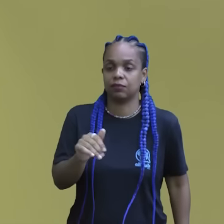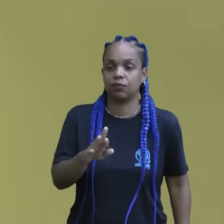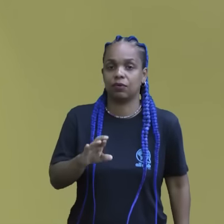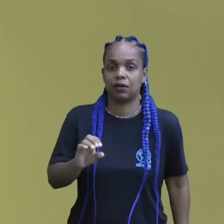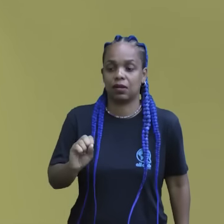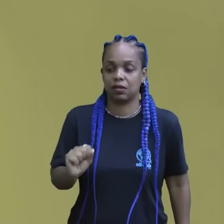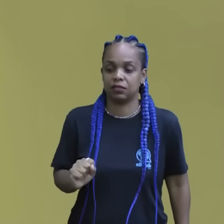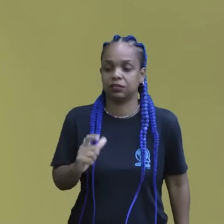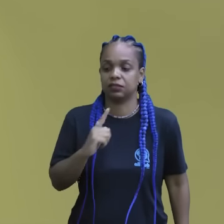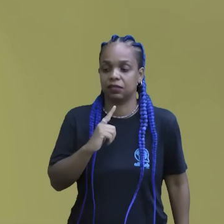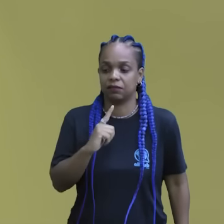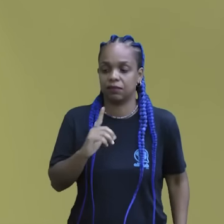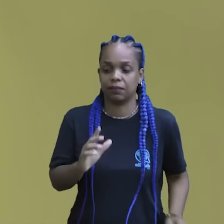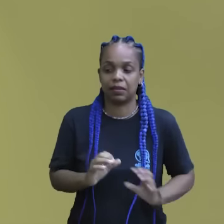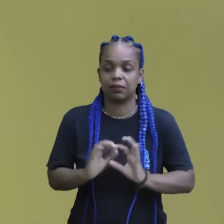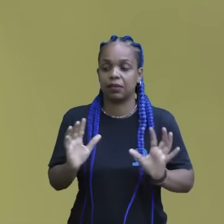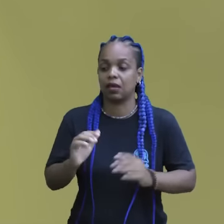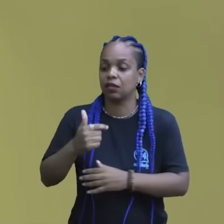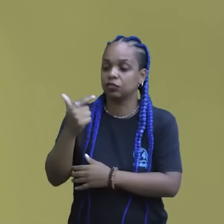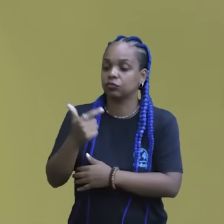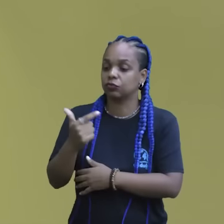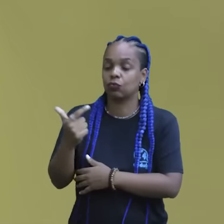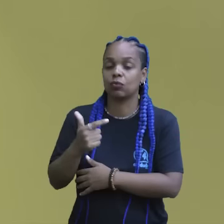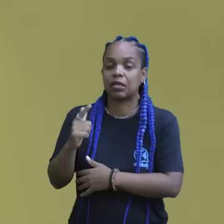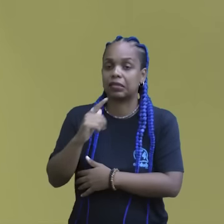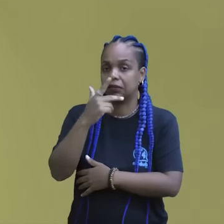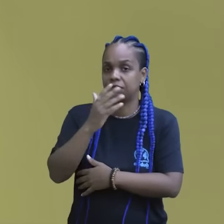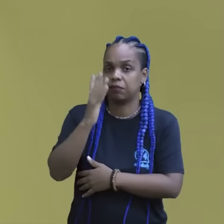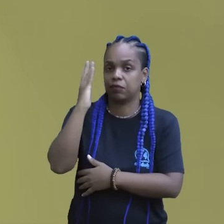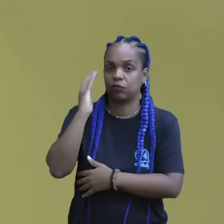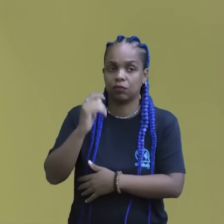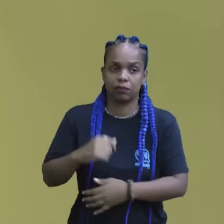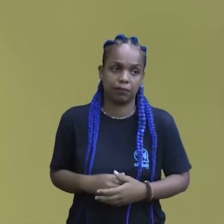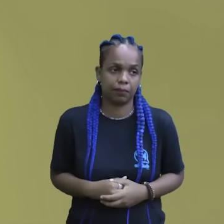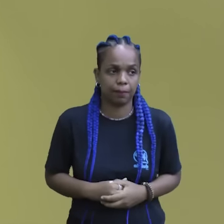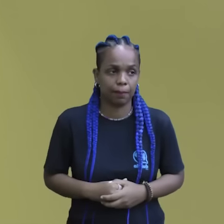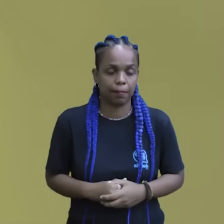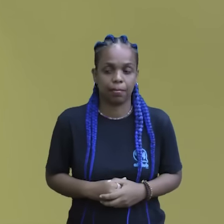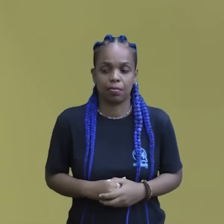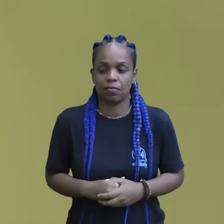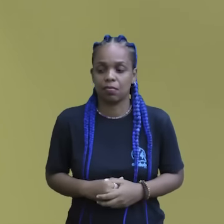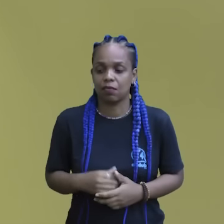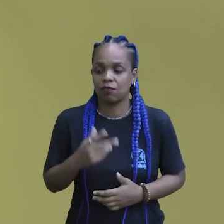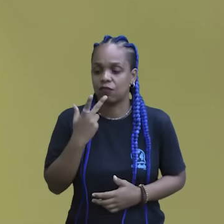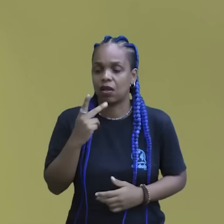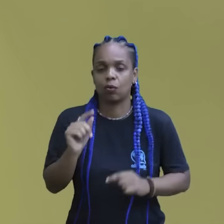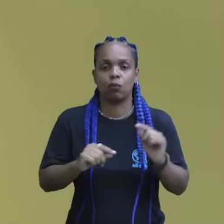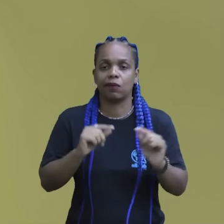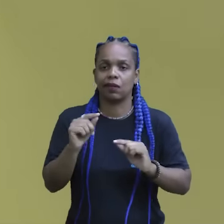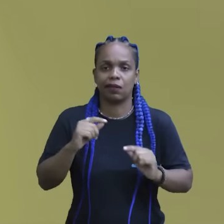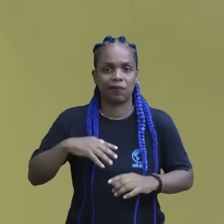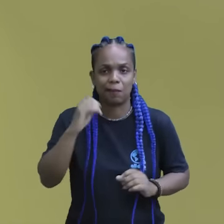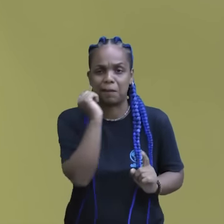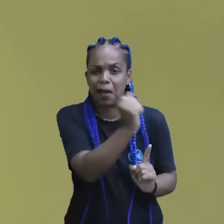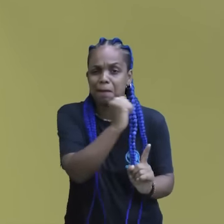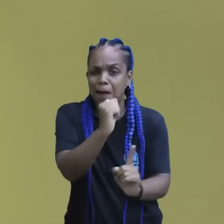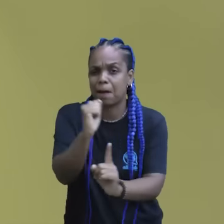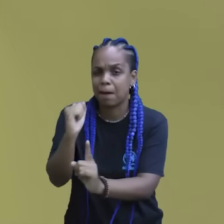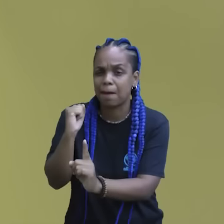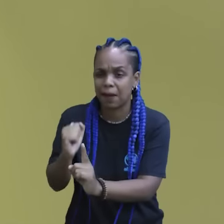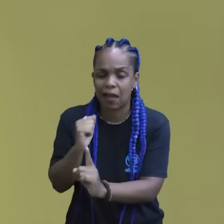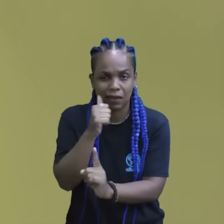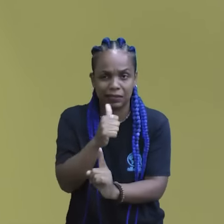as matem, por favor. E ele diz, se fosse outro, mas o Evaristo, o